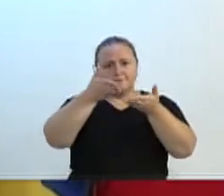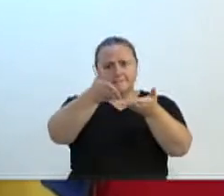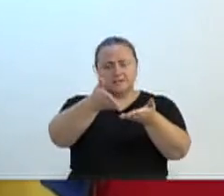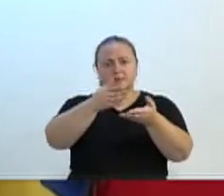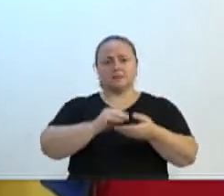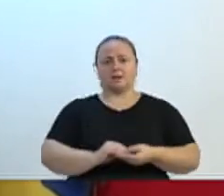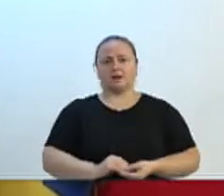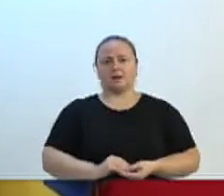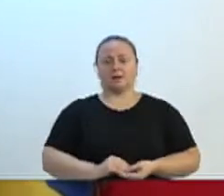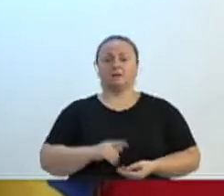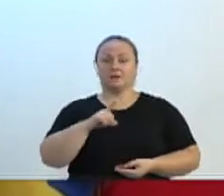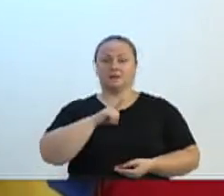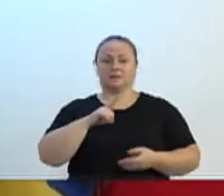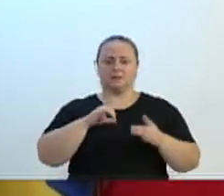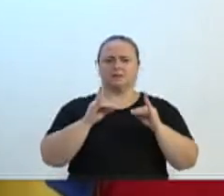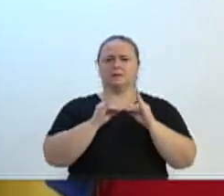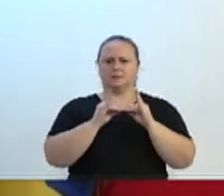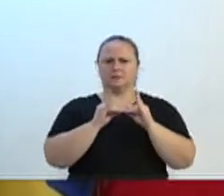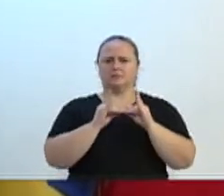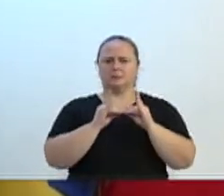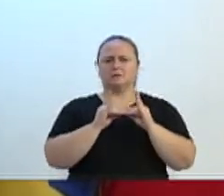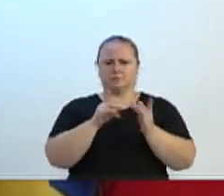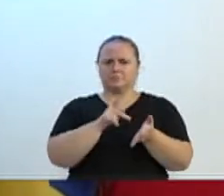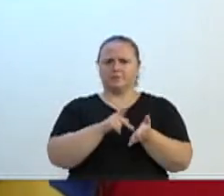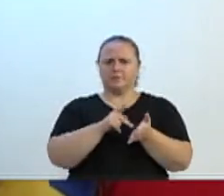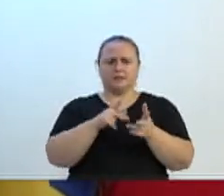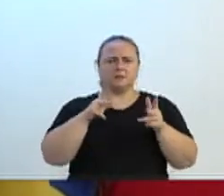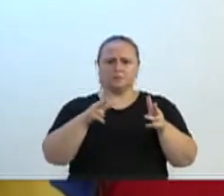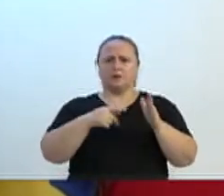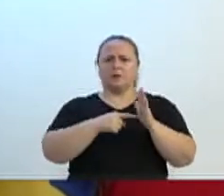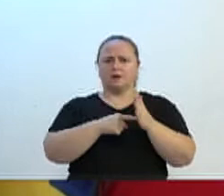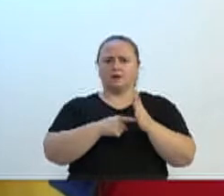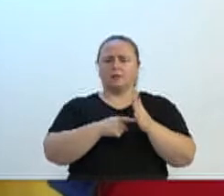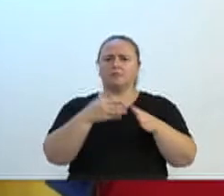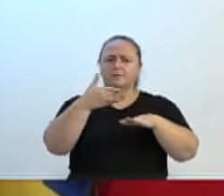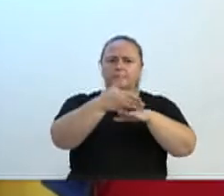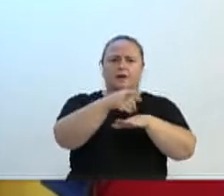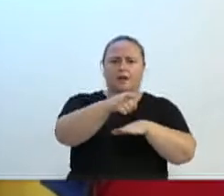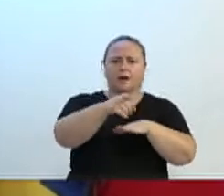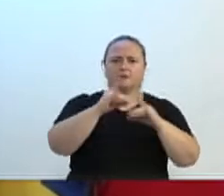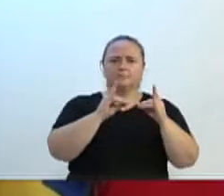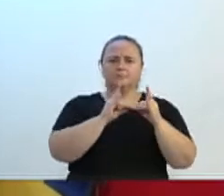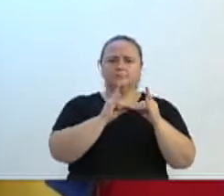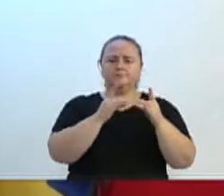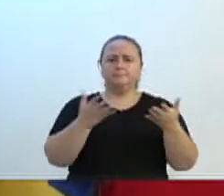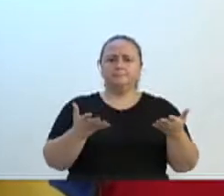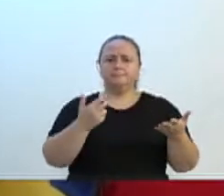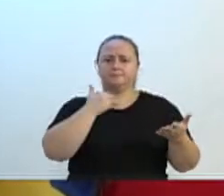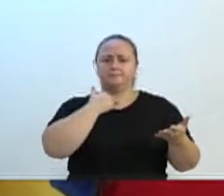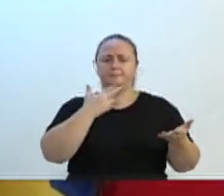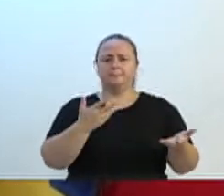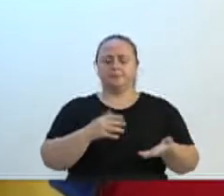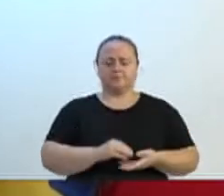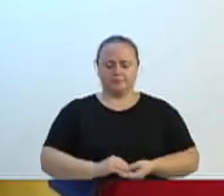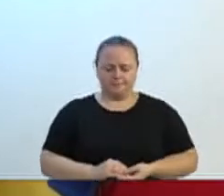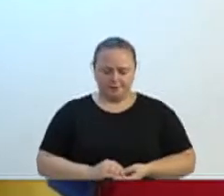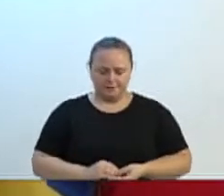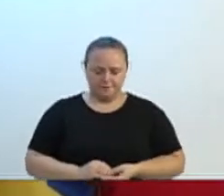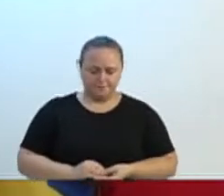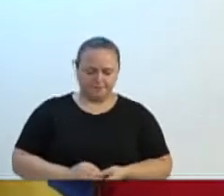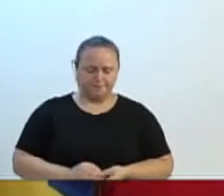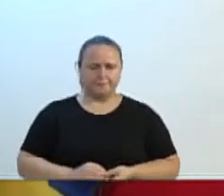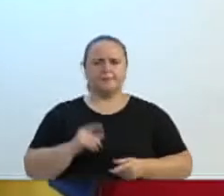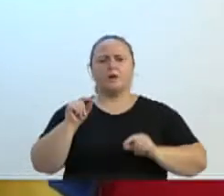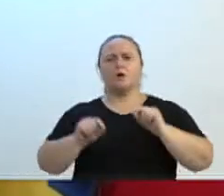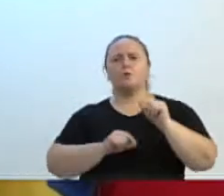funerária, façam como o sindicato, vão lá no cemitério. O que está acontecendo na central funerária